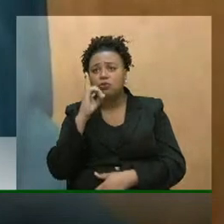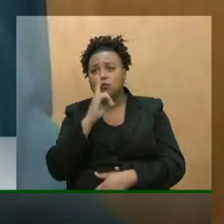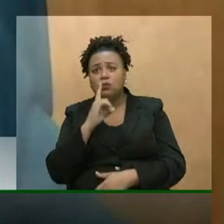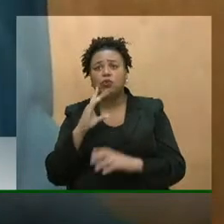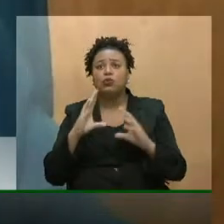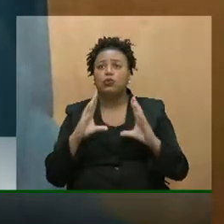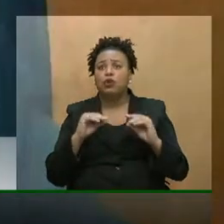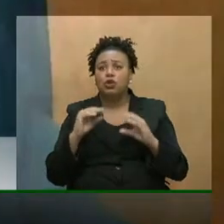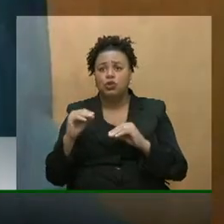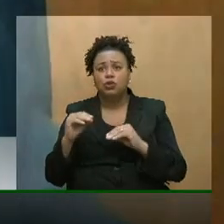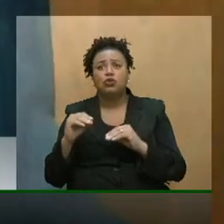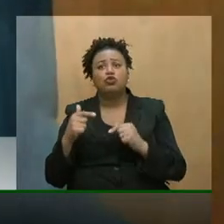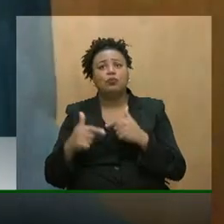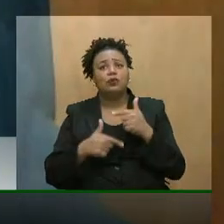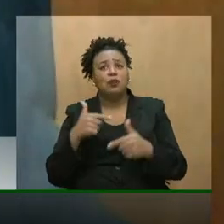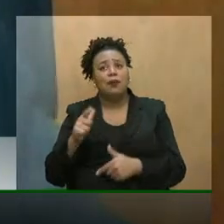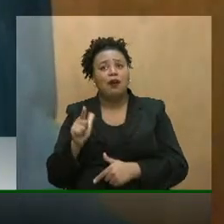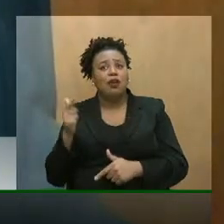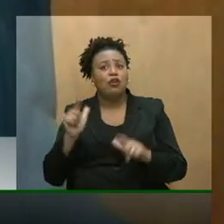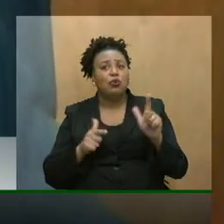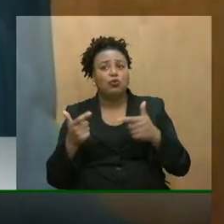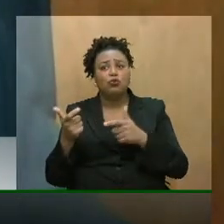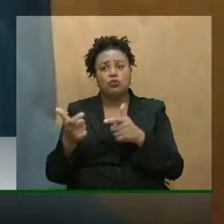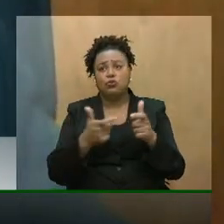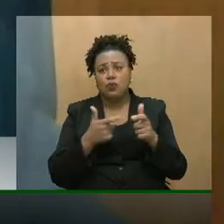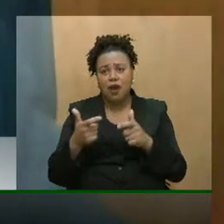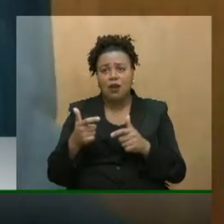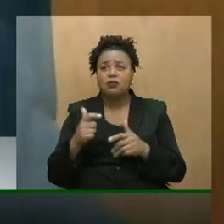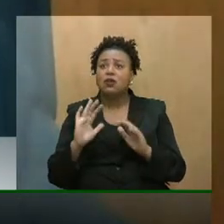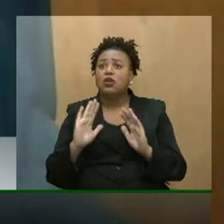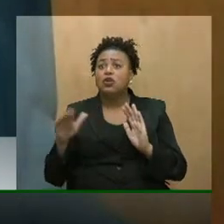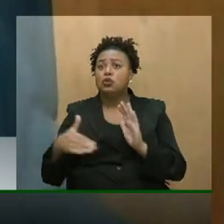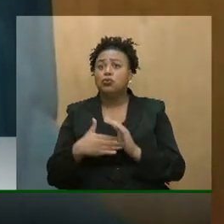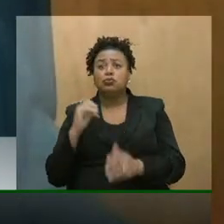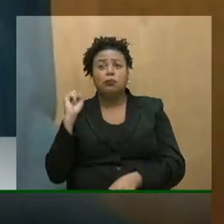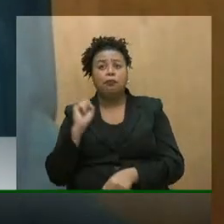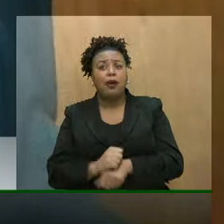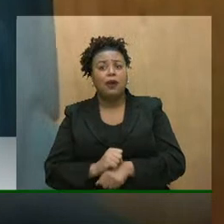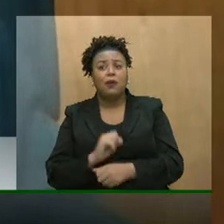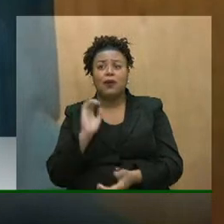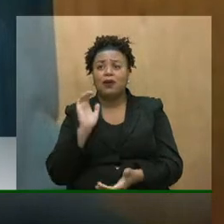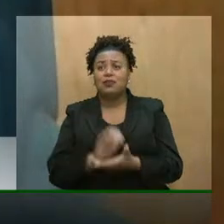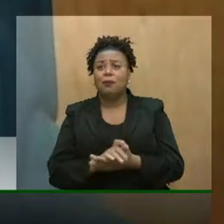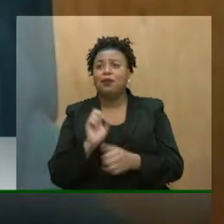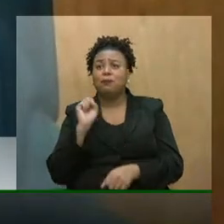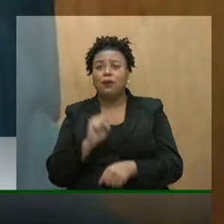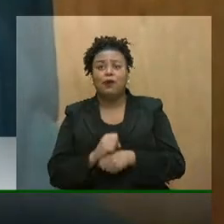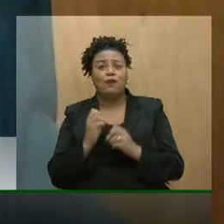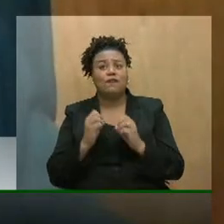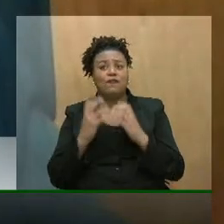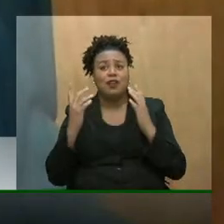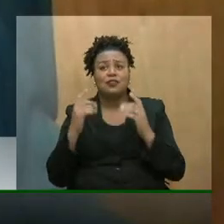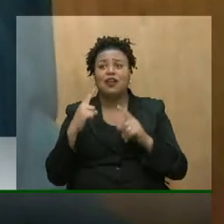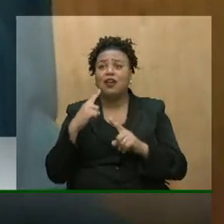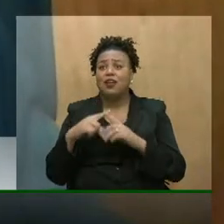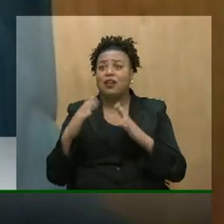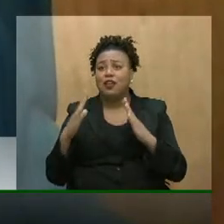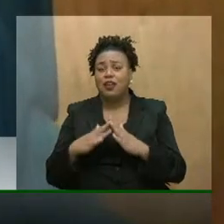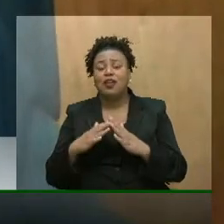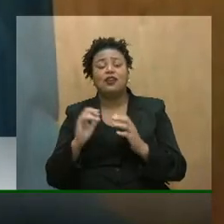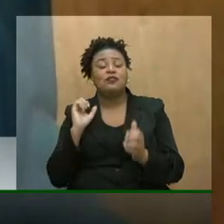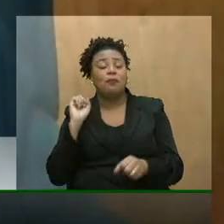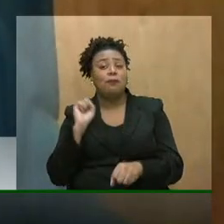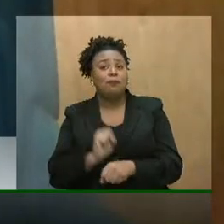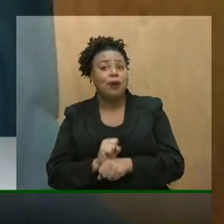para outros bicos, como se diz. E tudo parou. Parou o casamento, parou a festa de igreja, parou o futebol, parou reuniões,